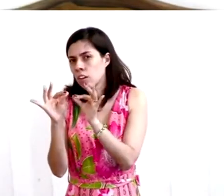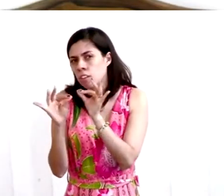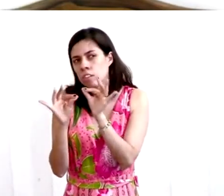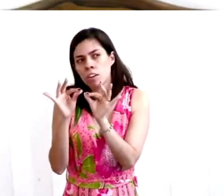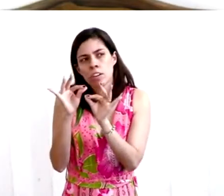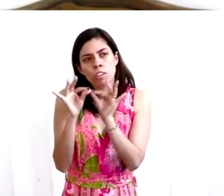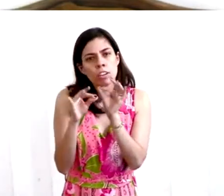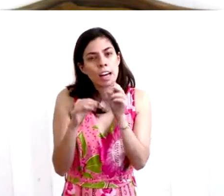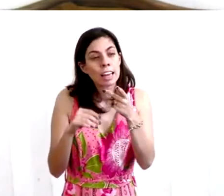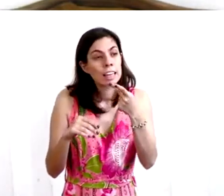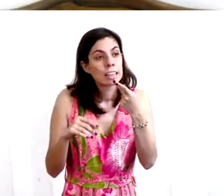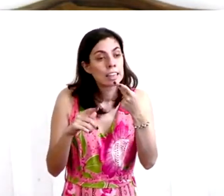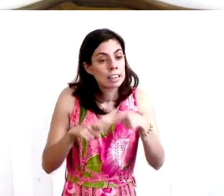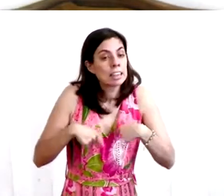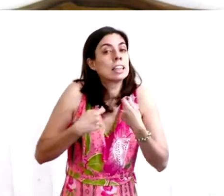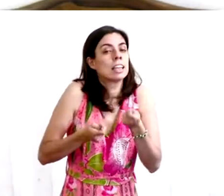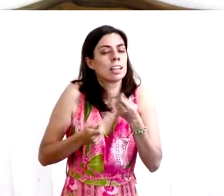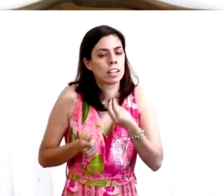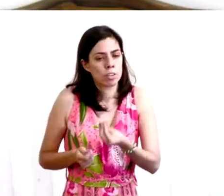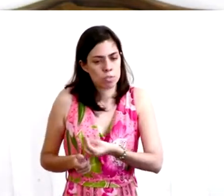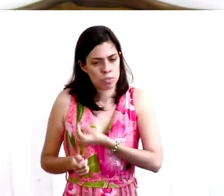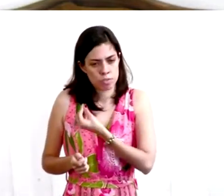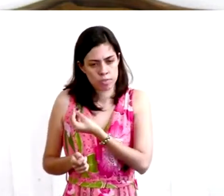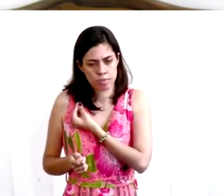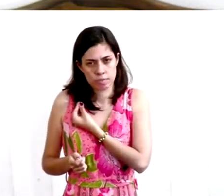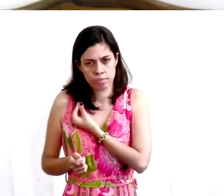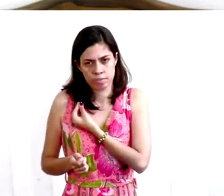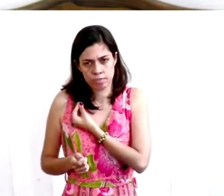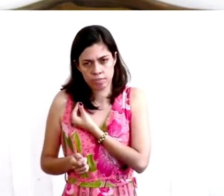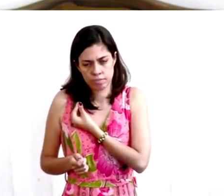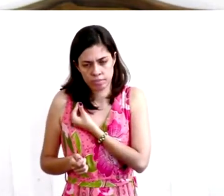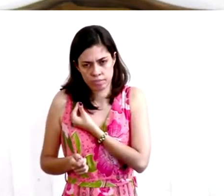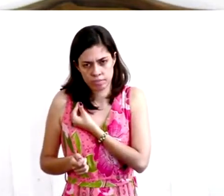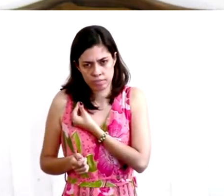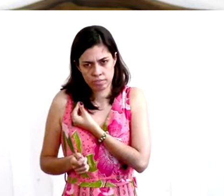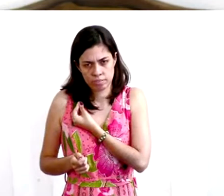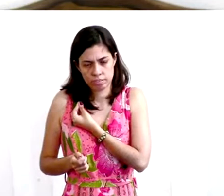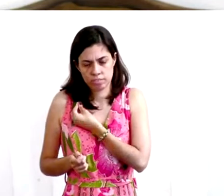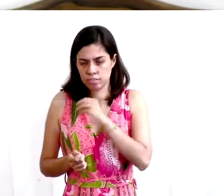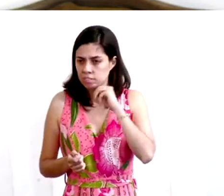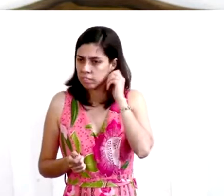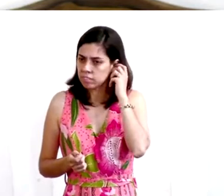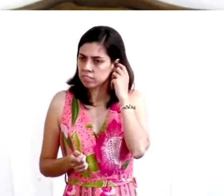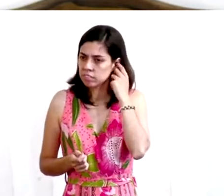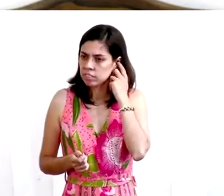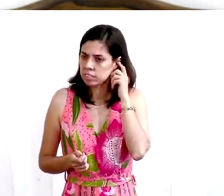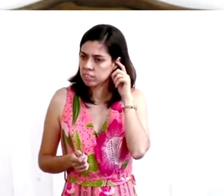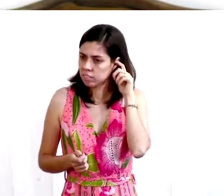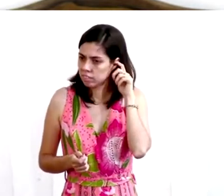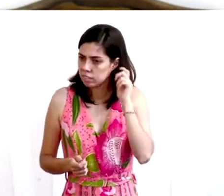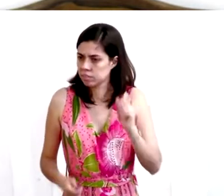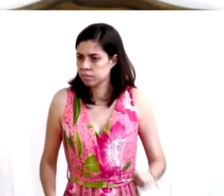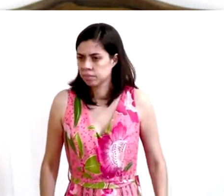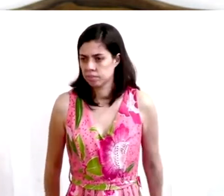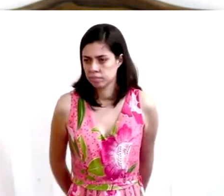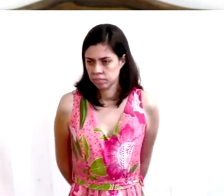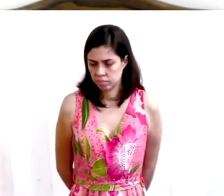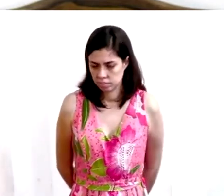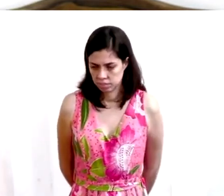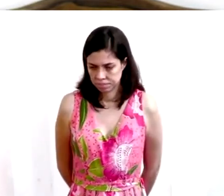jamais compreendendo a divindade conectada à humanidade. É isso que João começa a